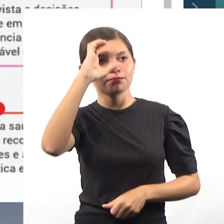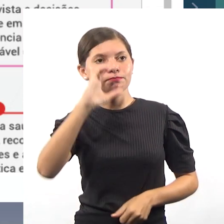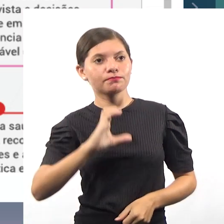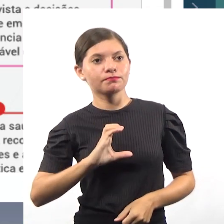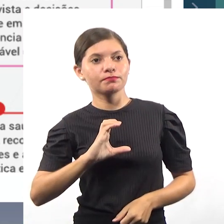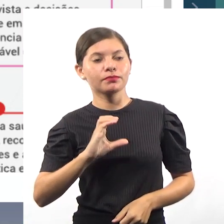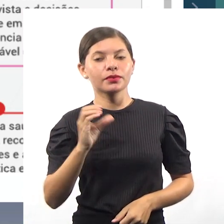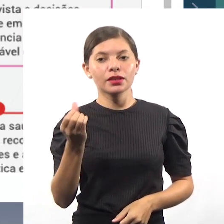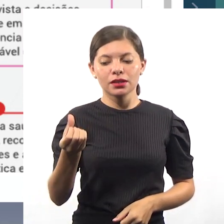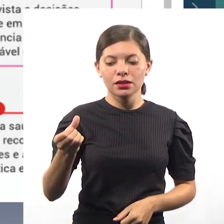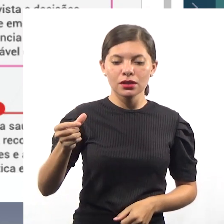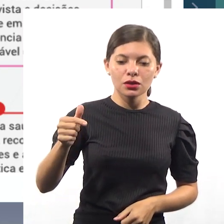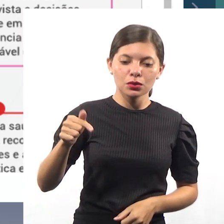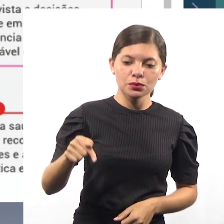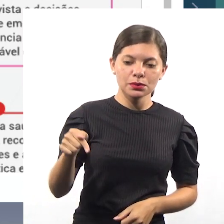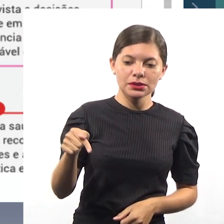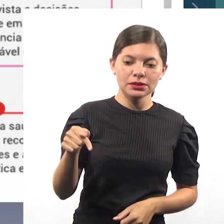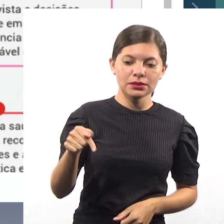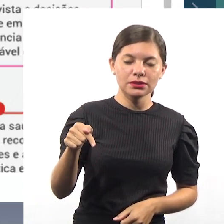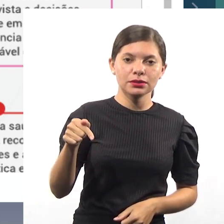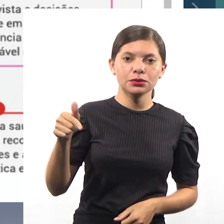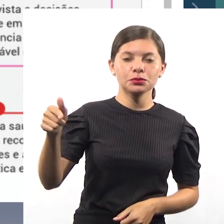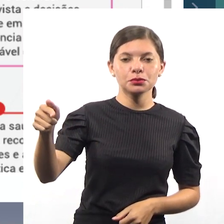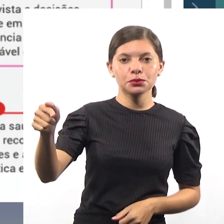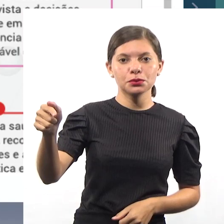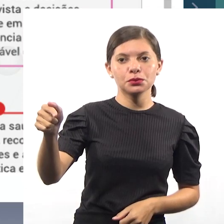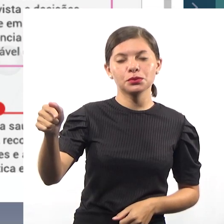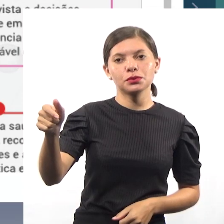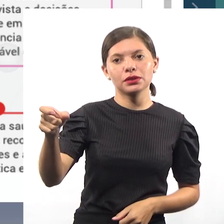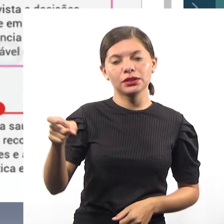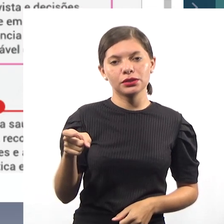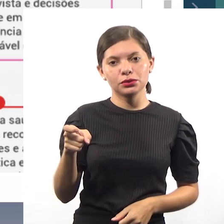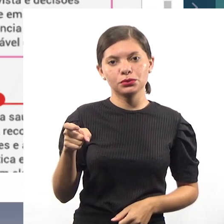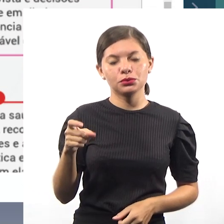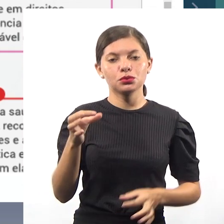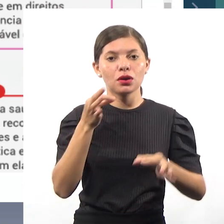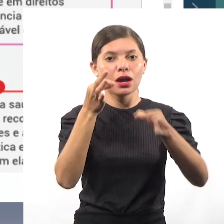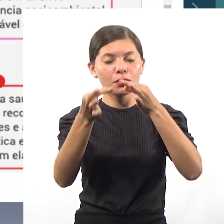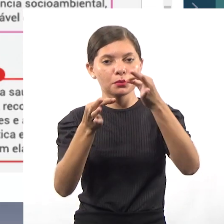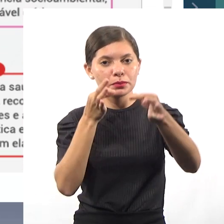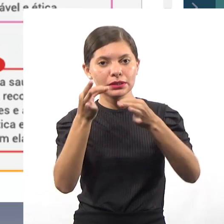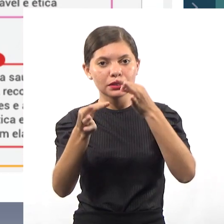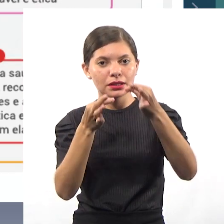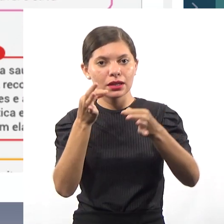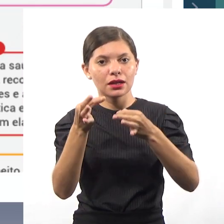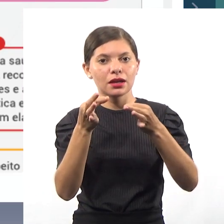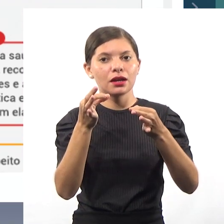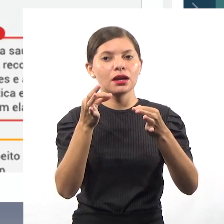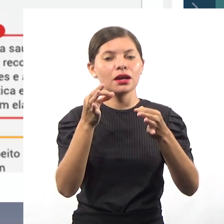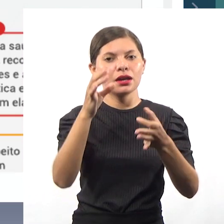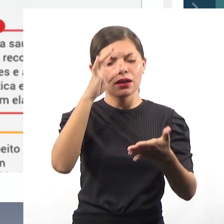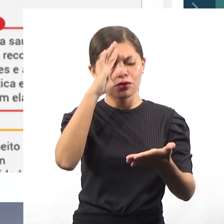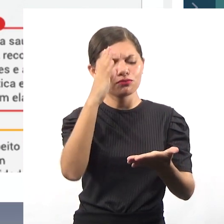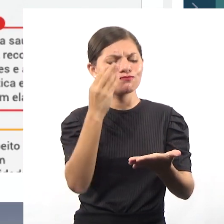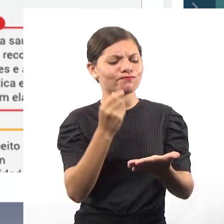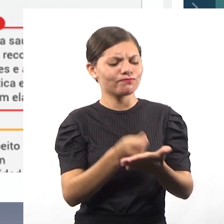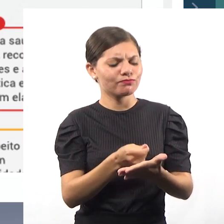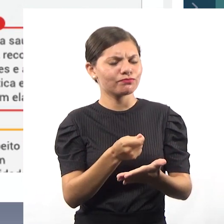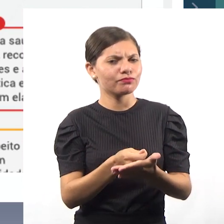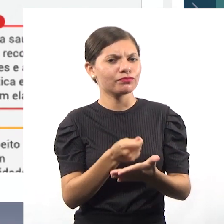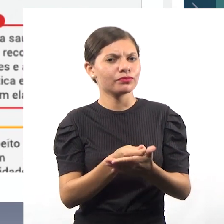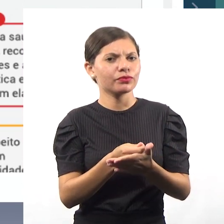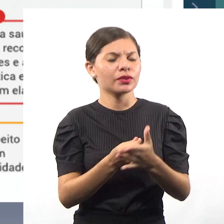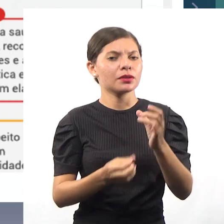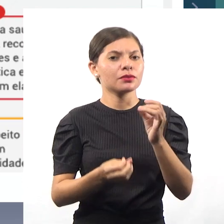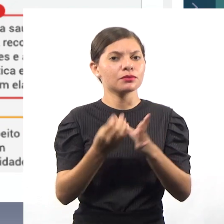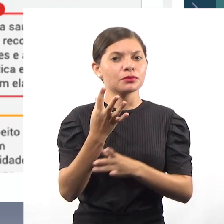que é a argumentação, argumentar com base em fatos, dados e informações confiáveis para formular,